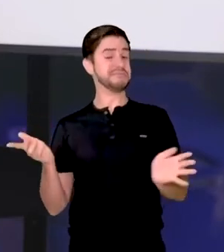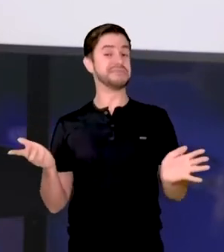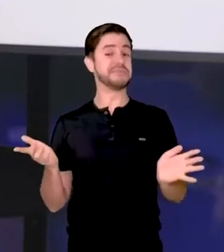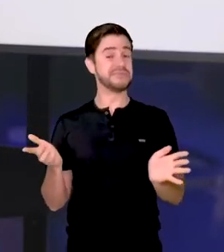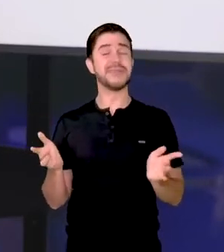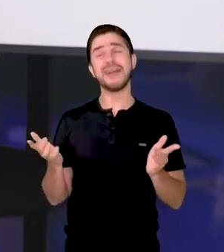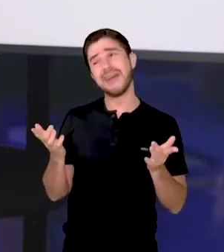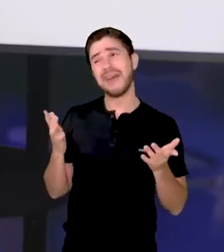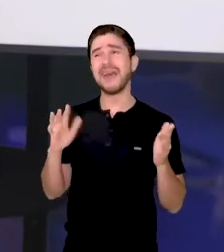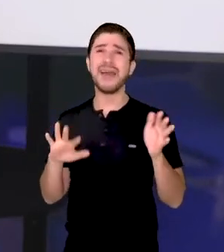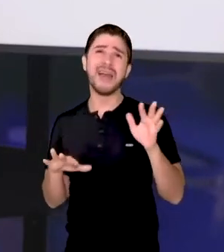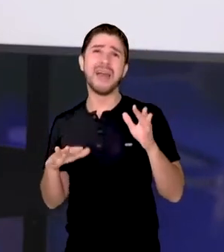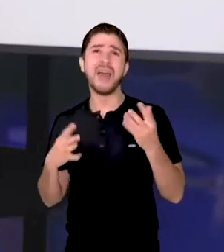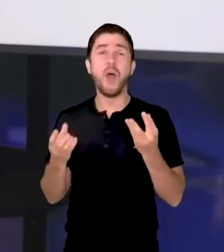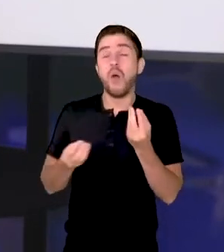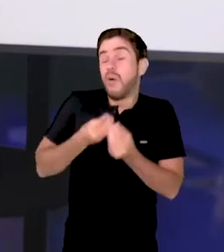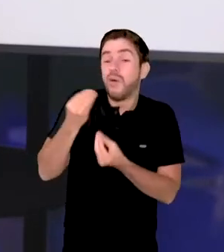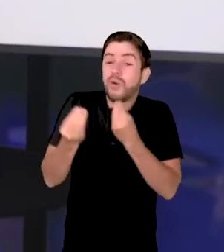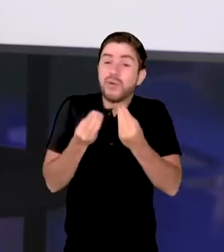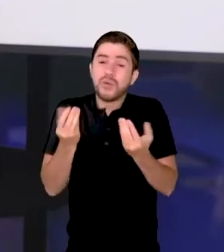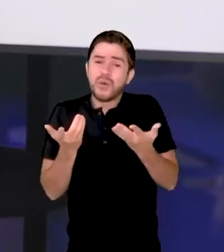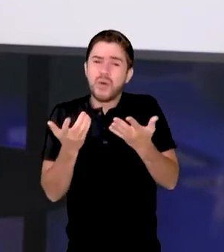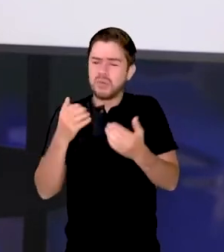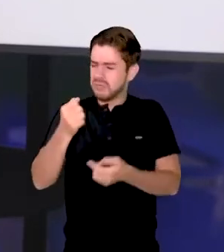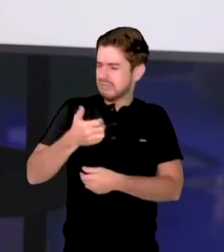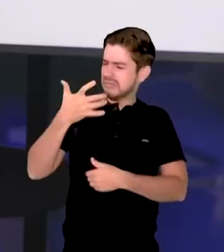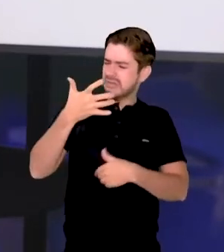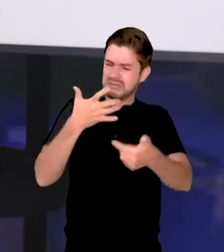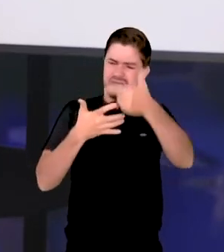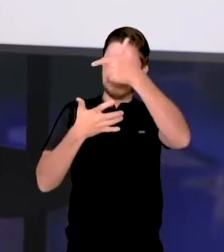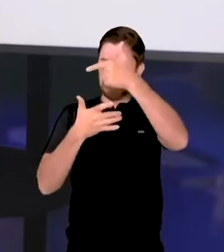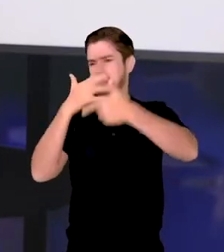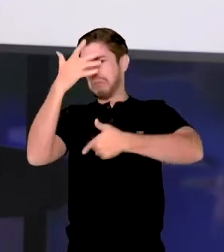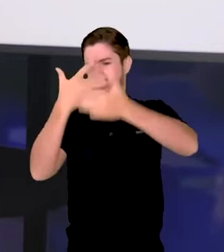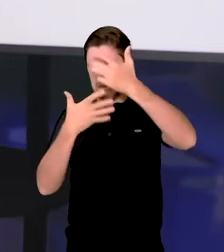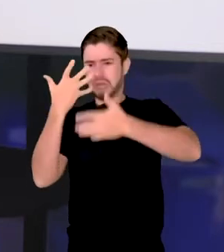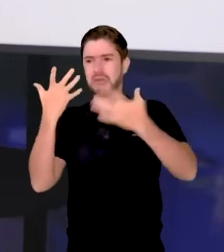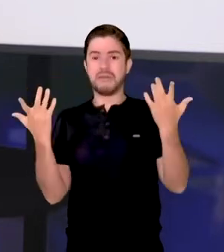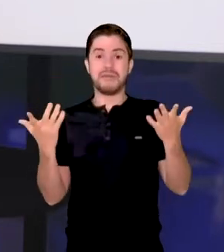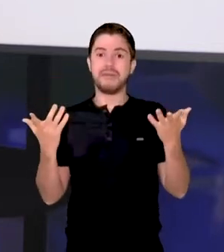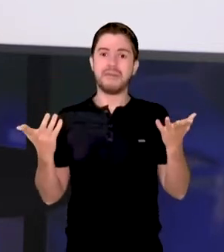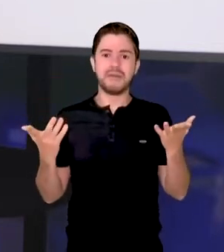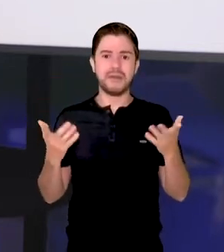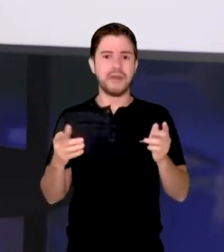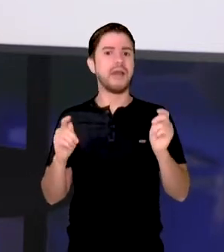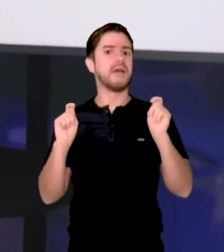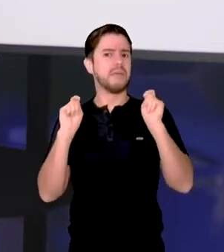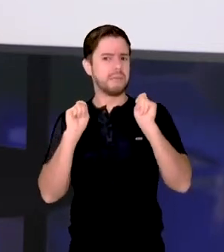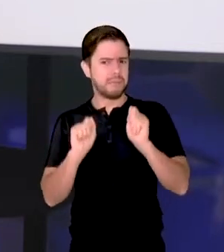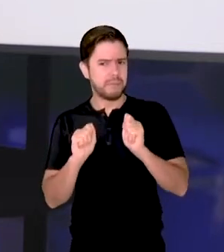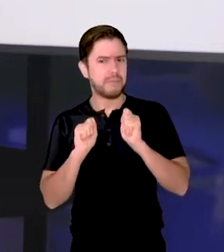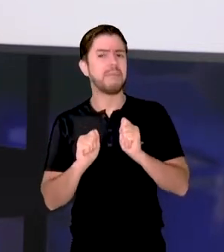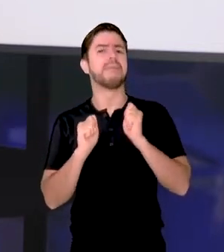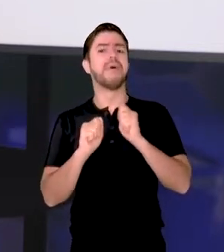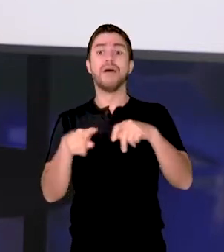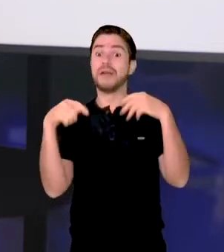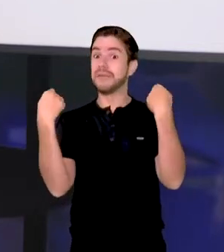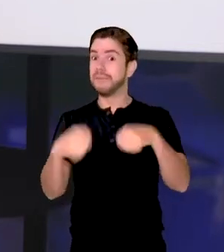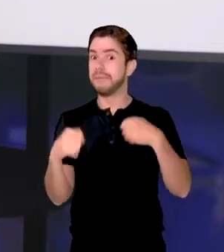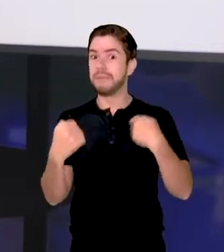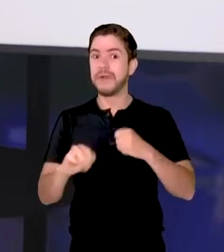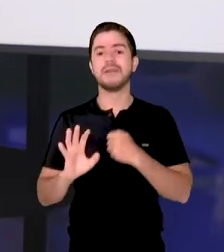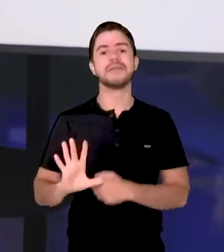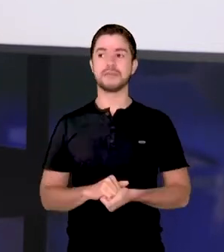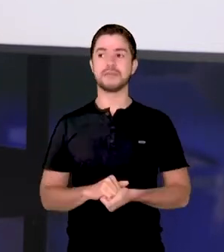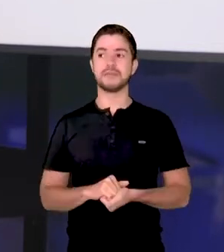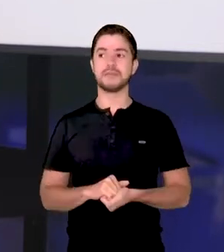tá assim Como assim potência de expoente fracionário galera isso pode isso deve